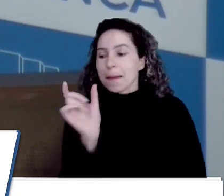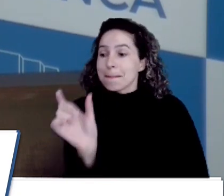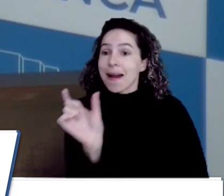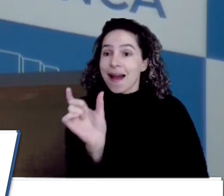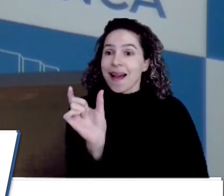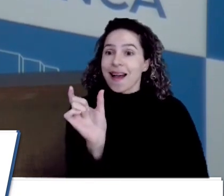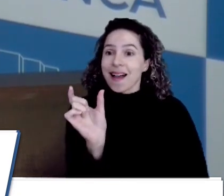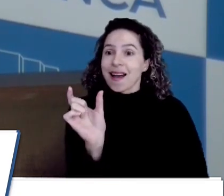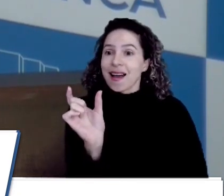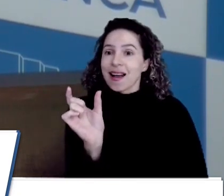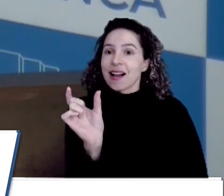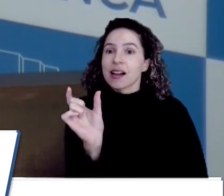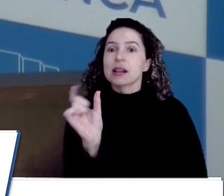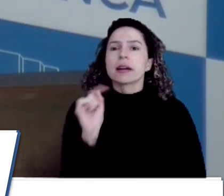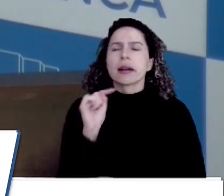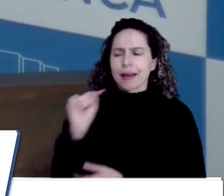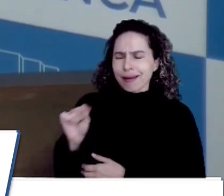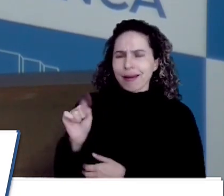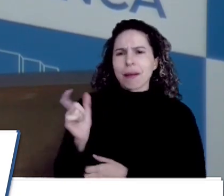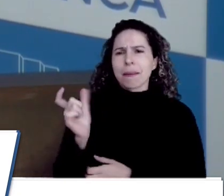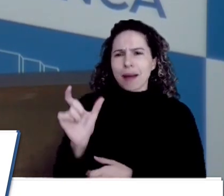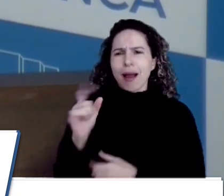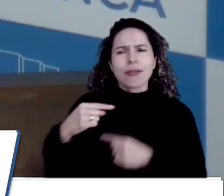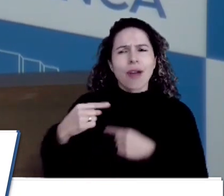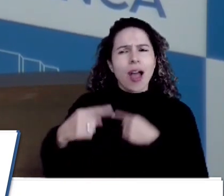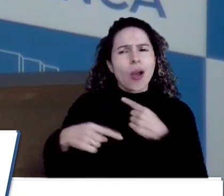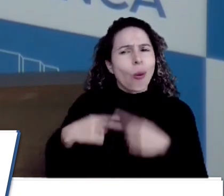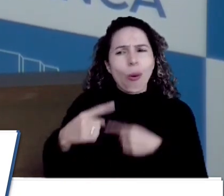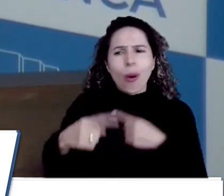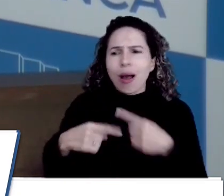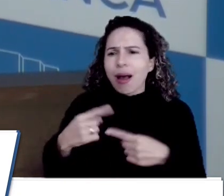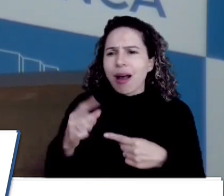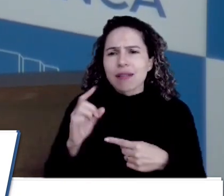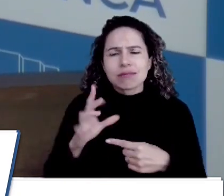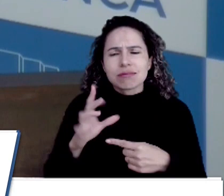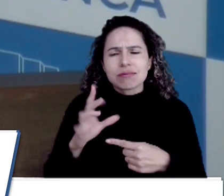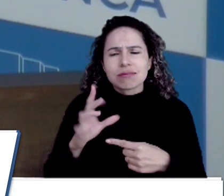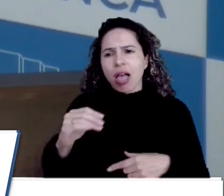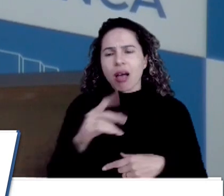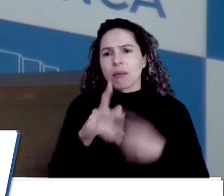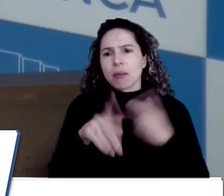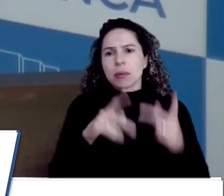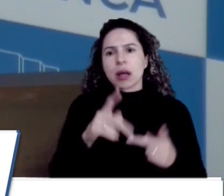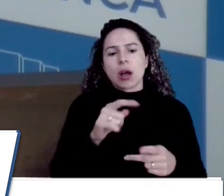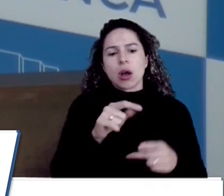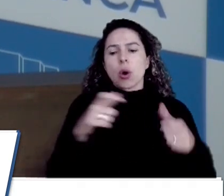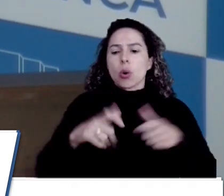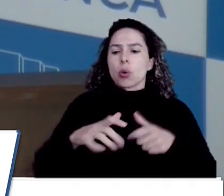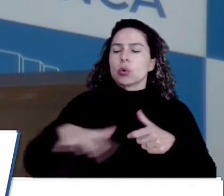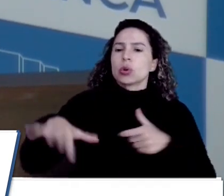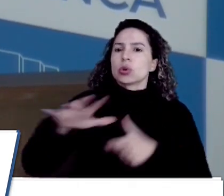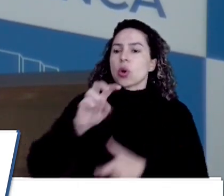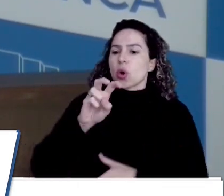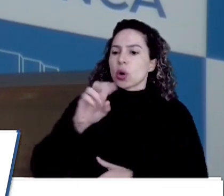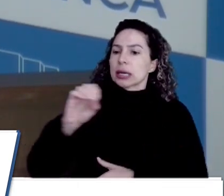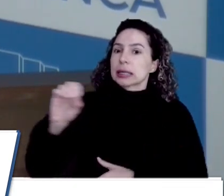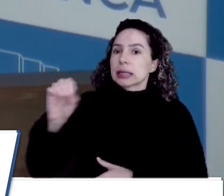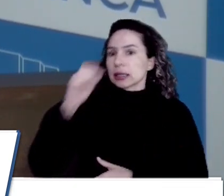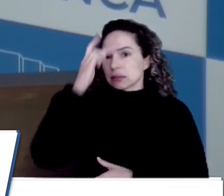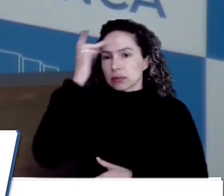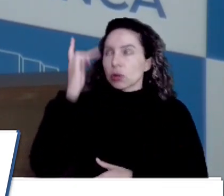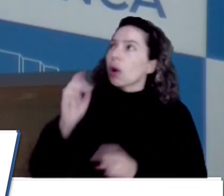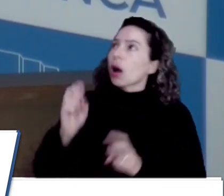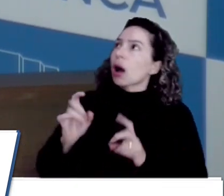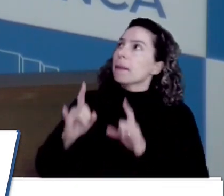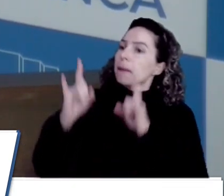chama enrolamento, para enrolar o povo, um local da onde tem 500 moradores, 500 apartamentos,